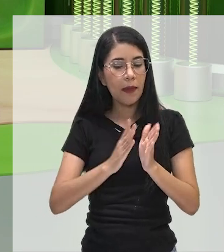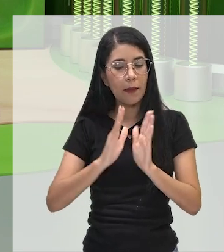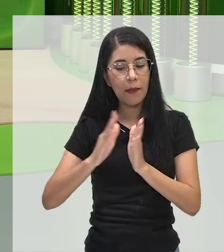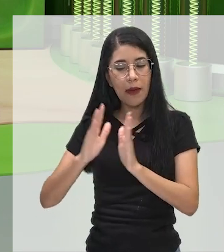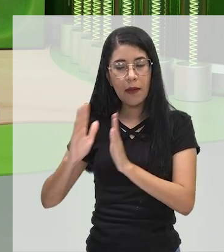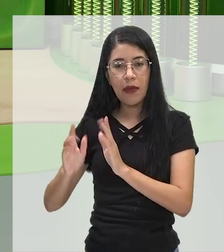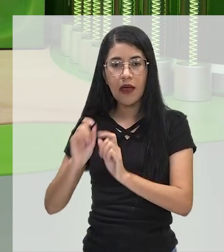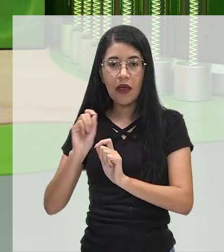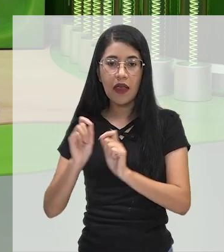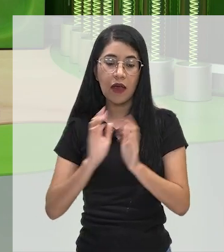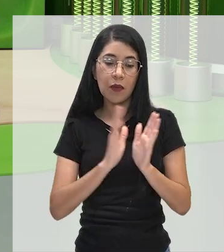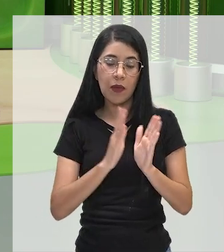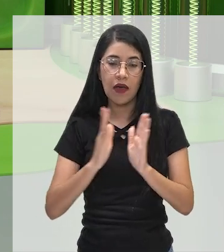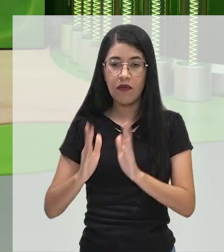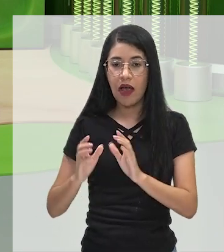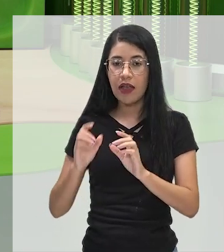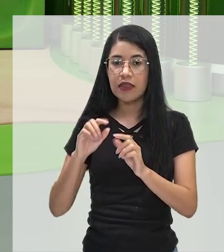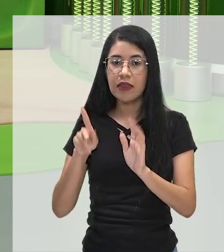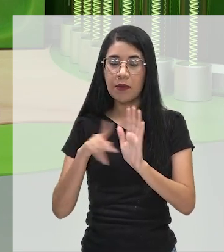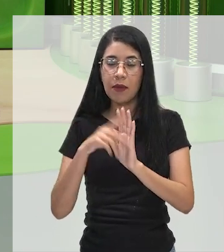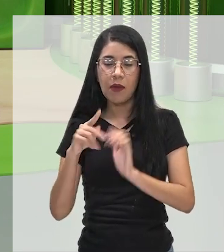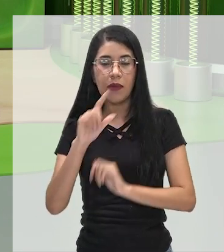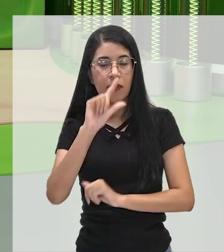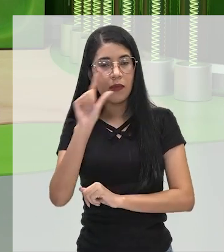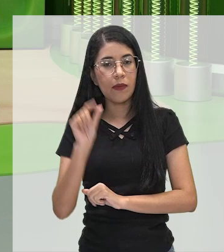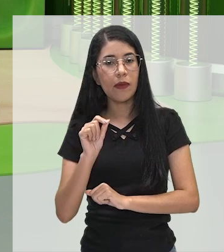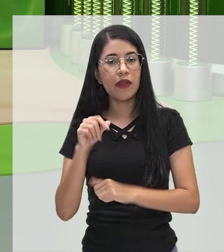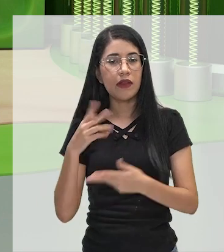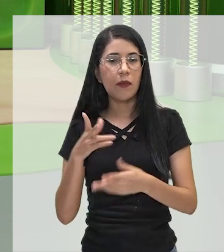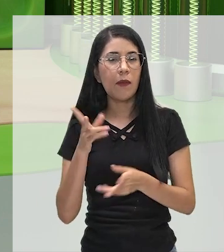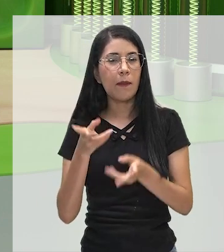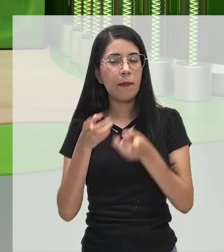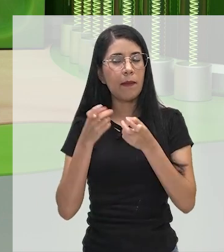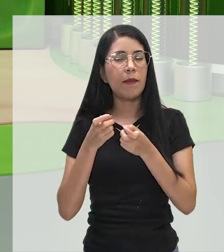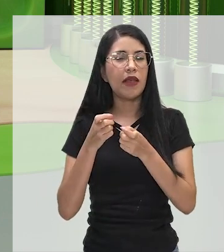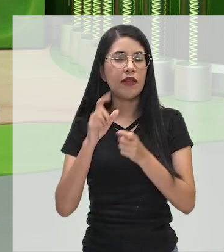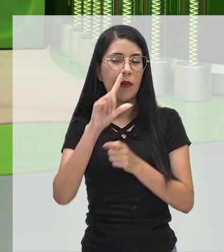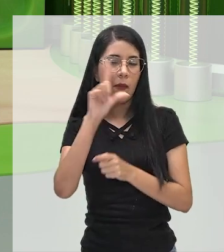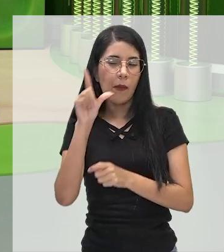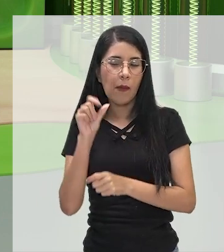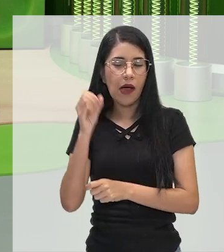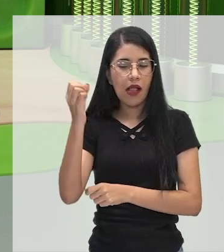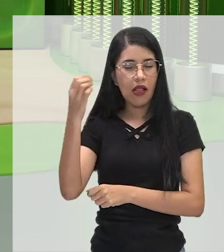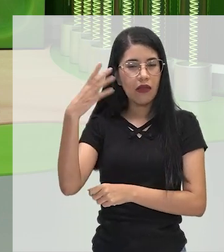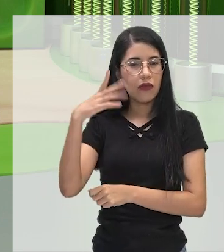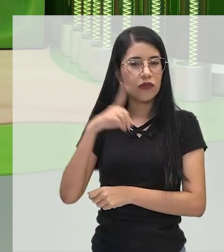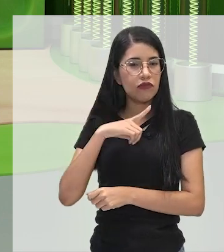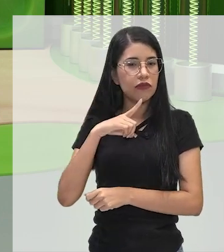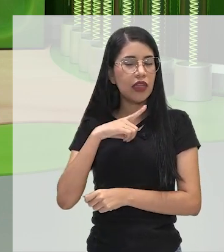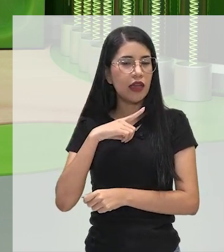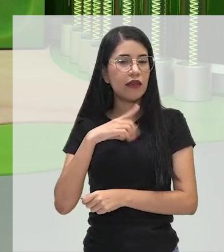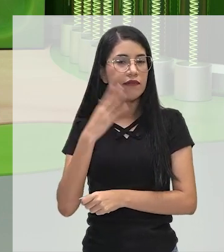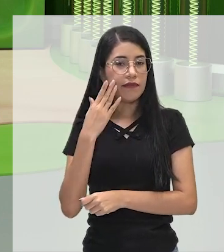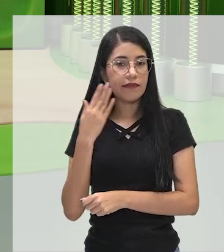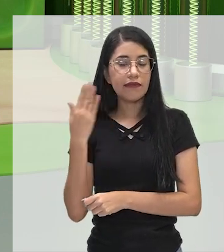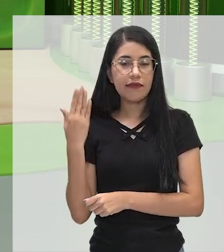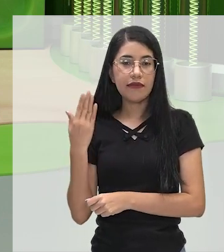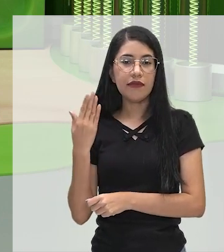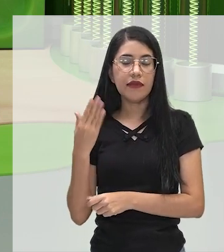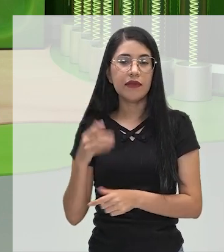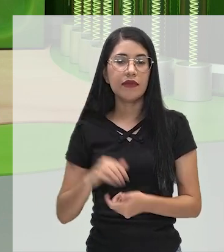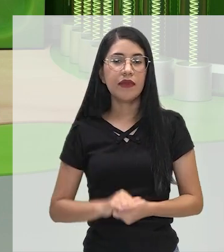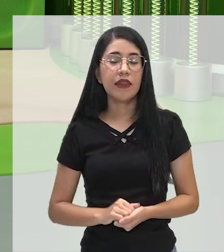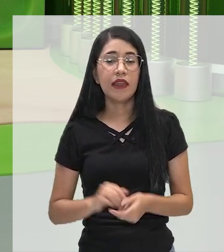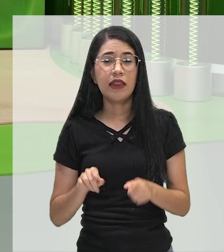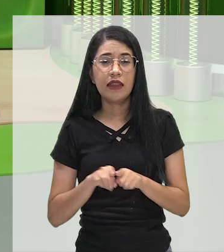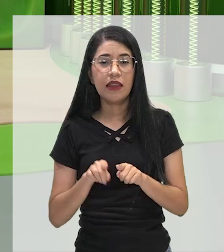tempo, que são as fases da Lua, ou seja, a gente consegue ver uma parte dela iluminada, como a gente está visualizando, agora a gente visualiza aí